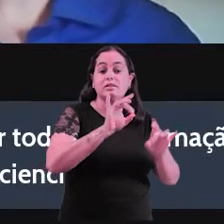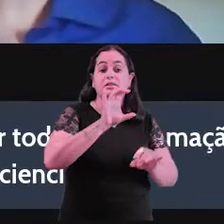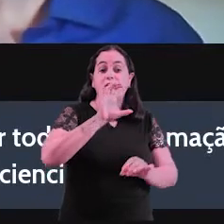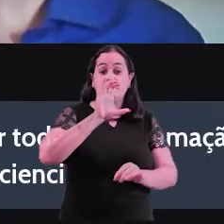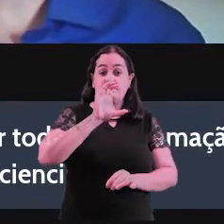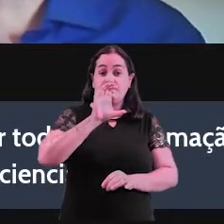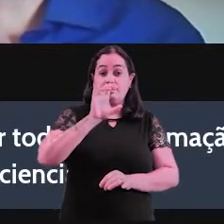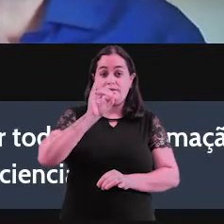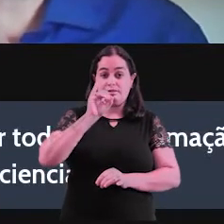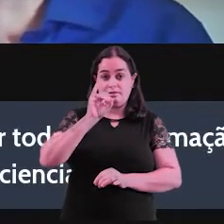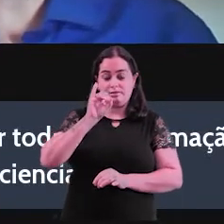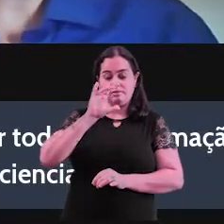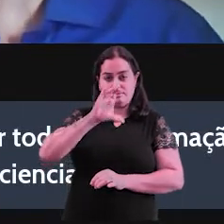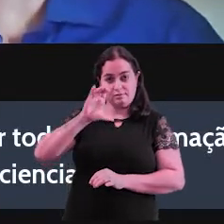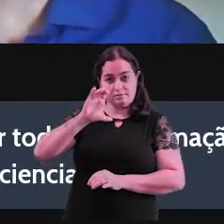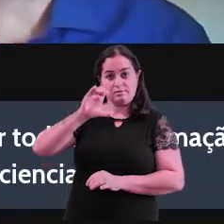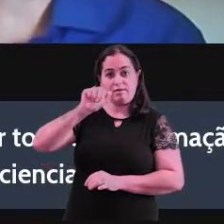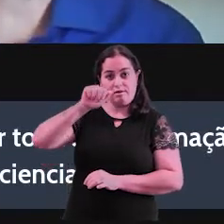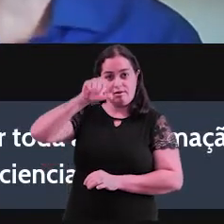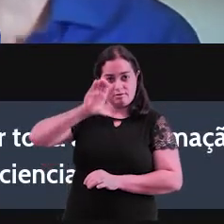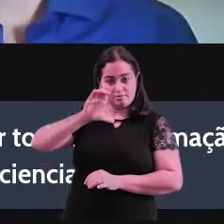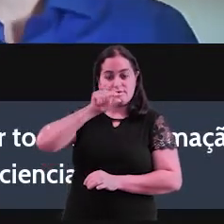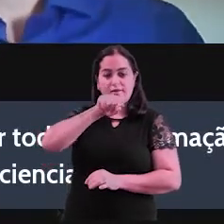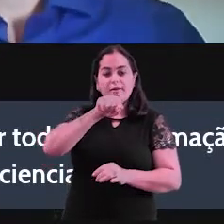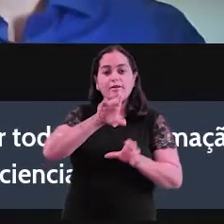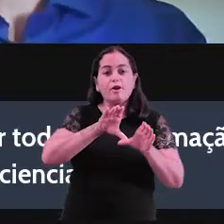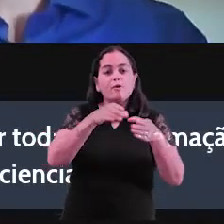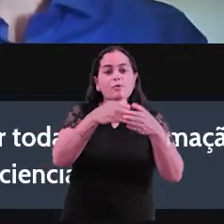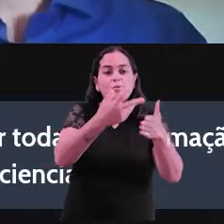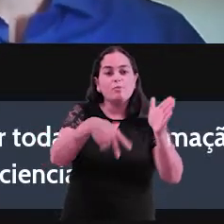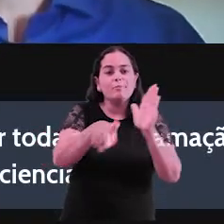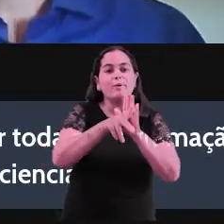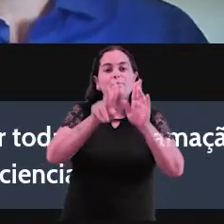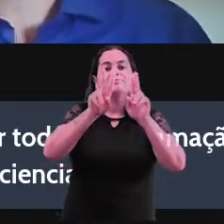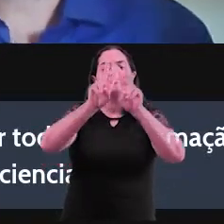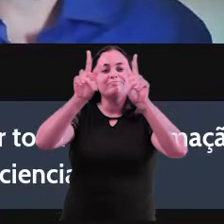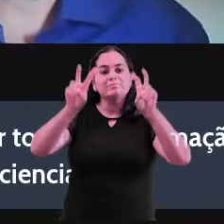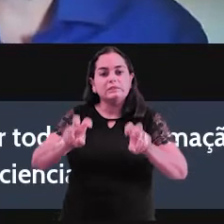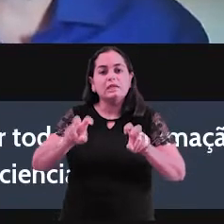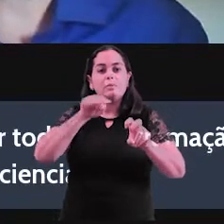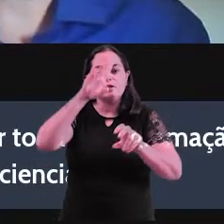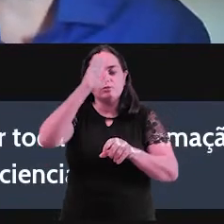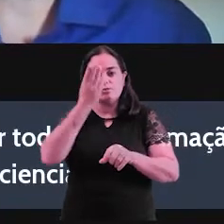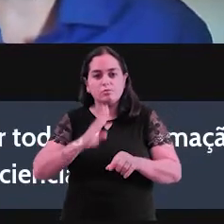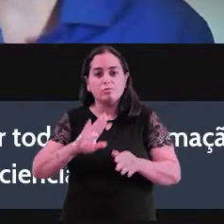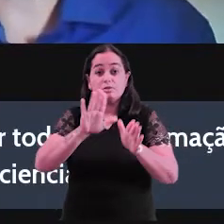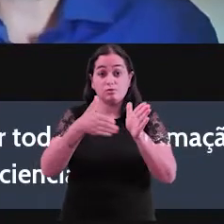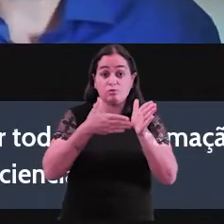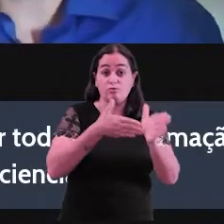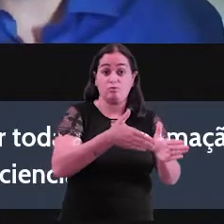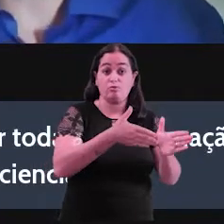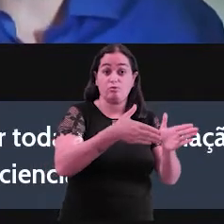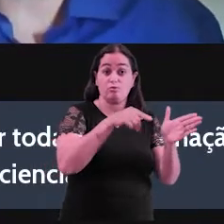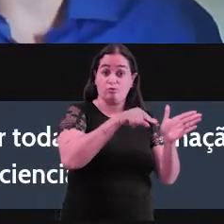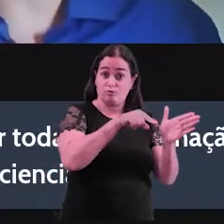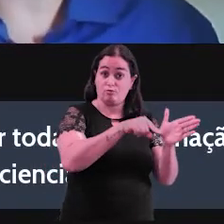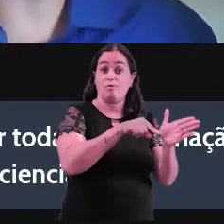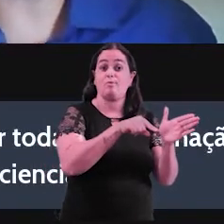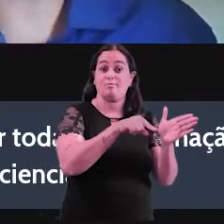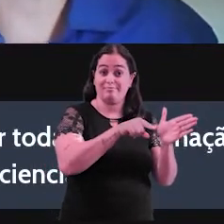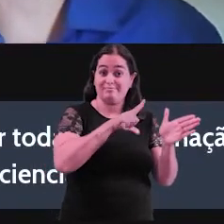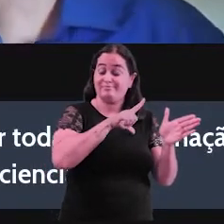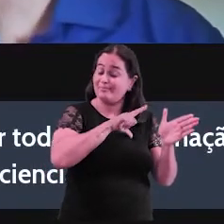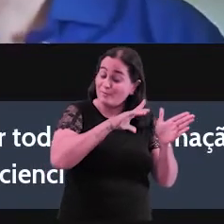do MCCAC, um grupo único no que diz respeito a essa temática no Brasil, enquanto o